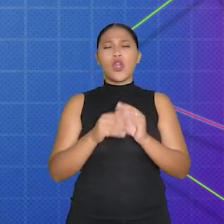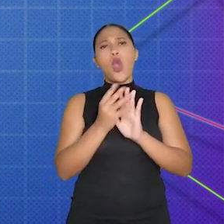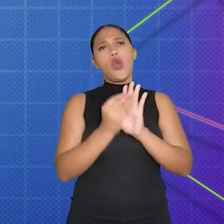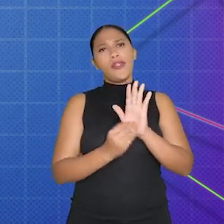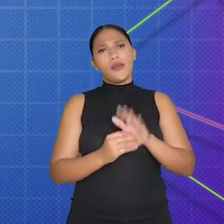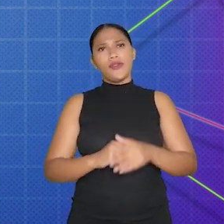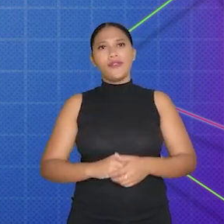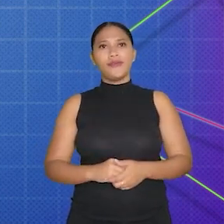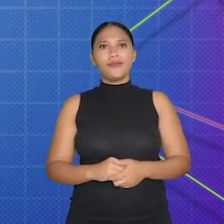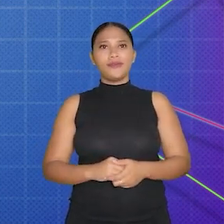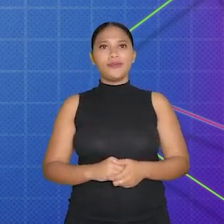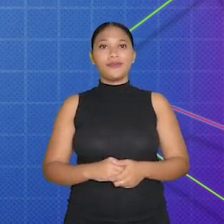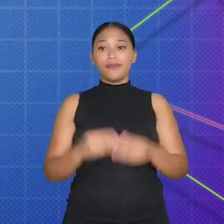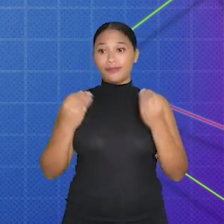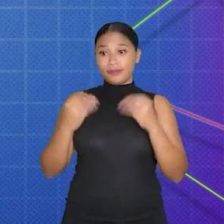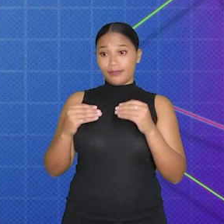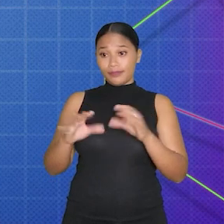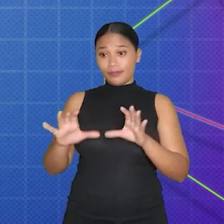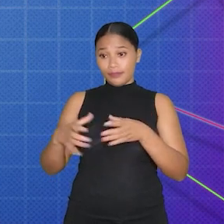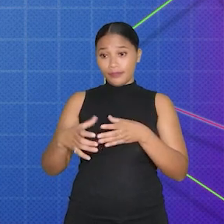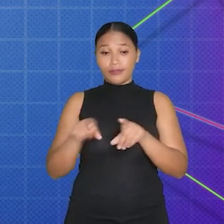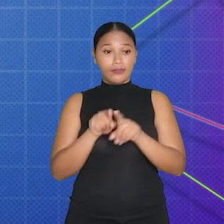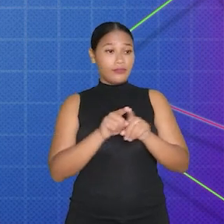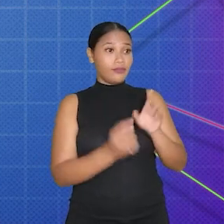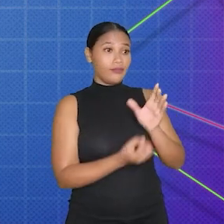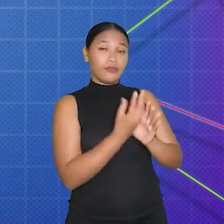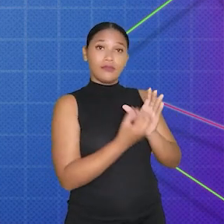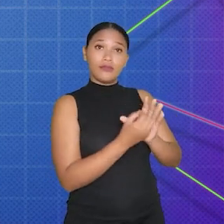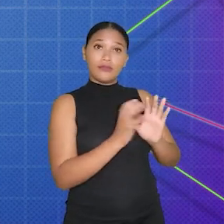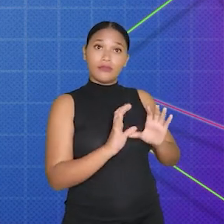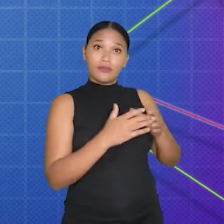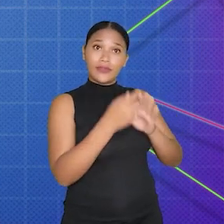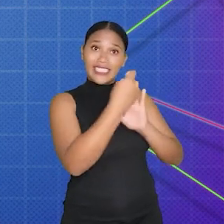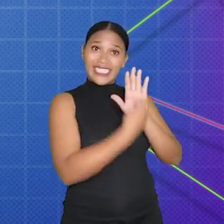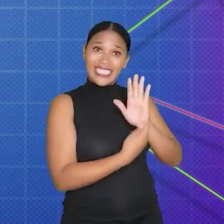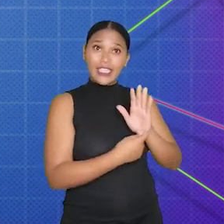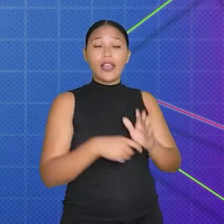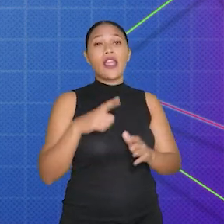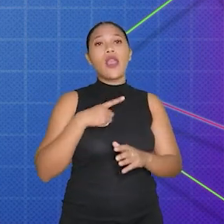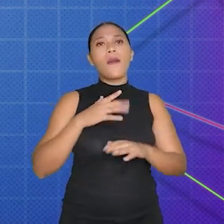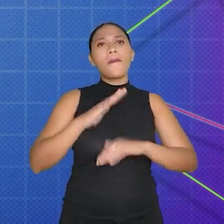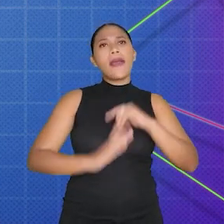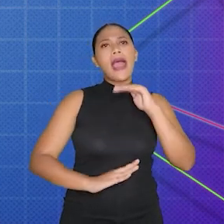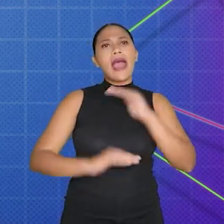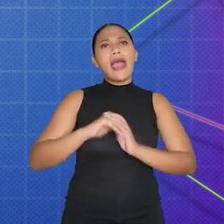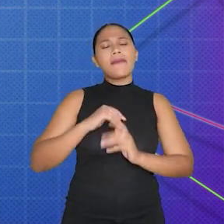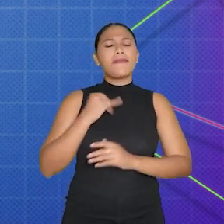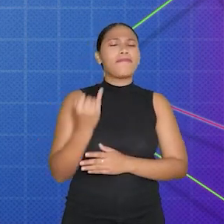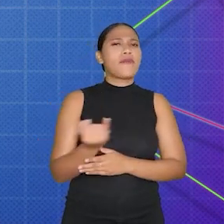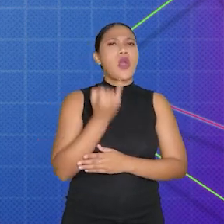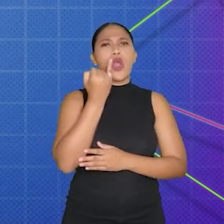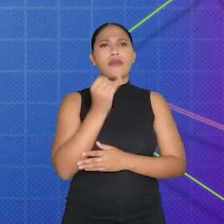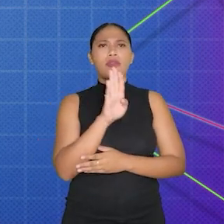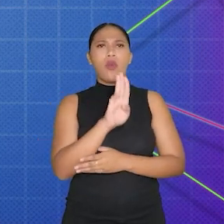criação e o aprimoramento de conteúdo. Os repositórios e as construções coletivas em hipertexto são práticas importantes na web,